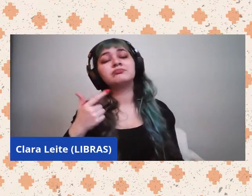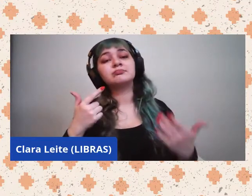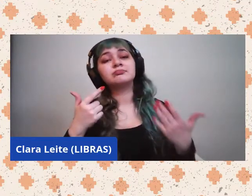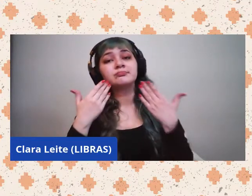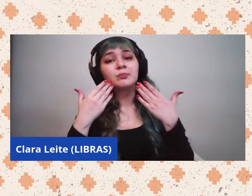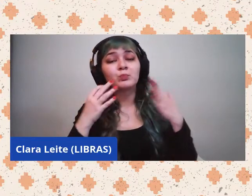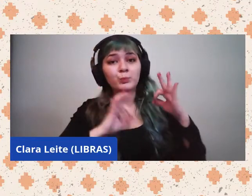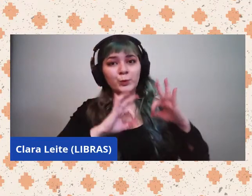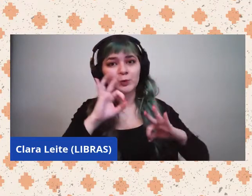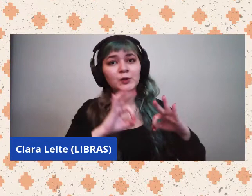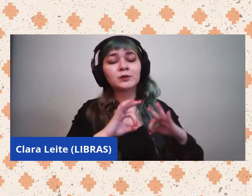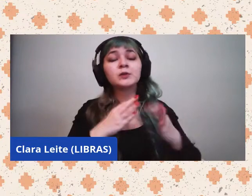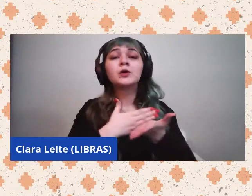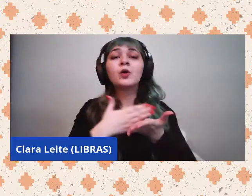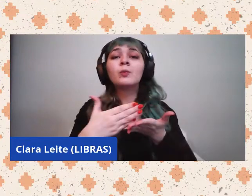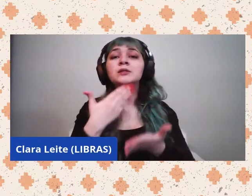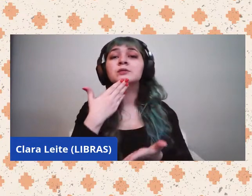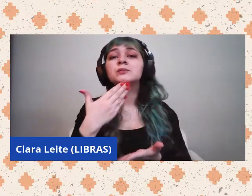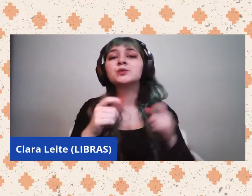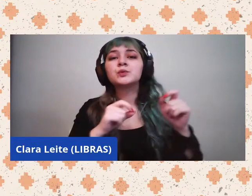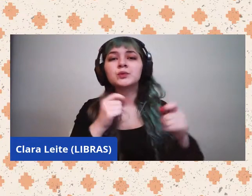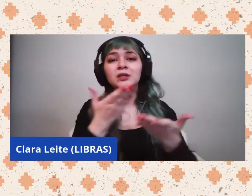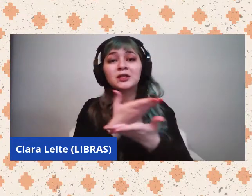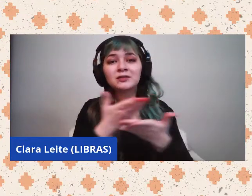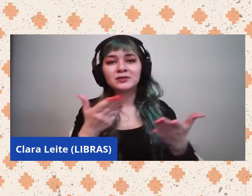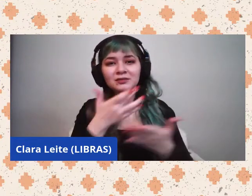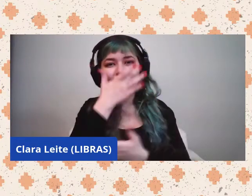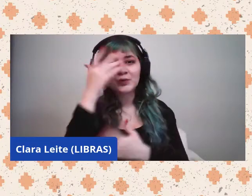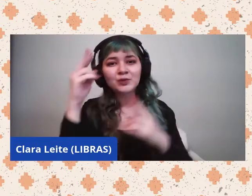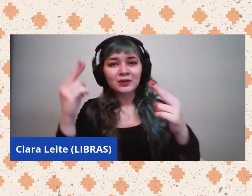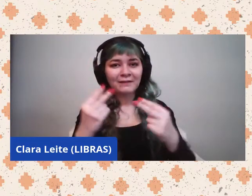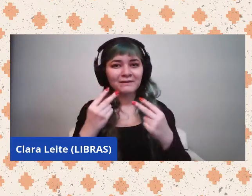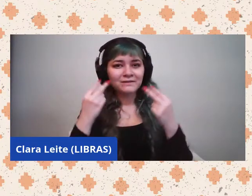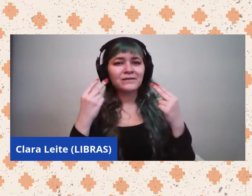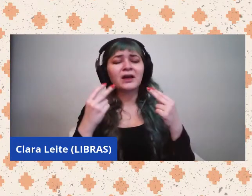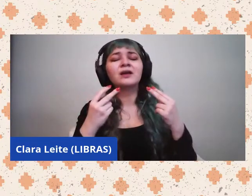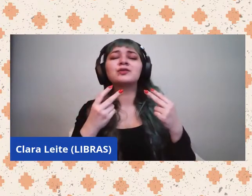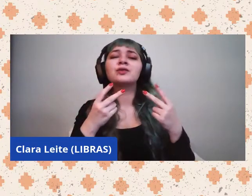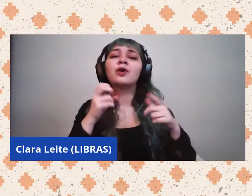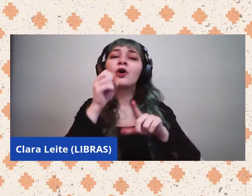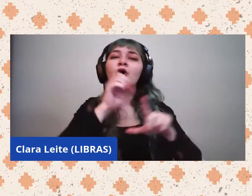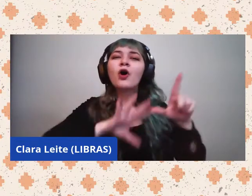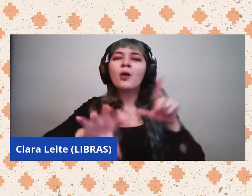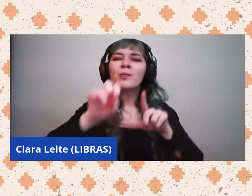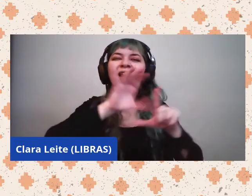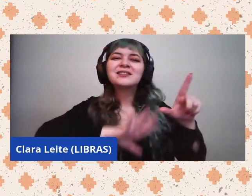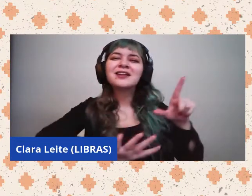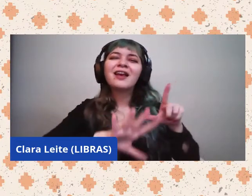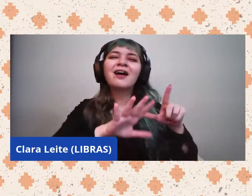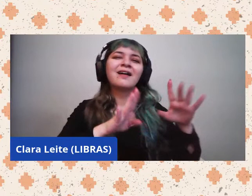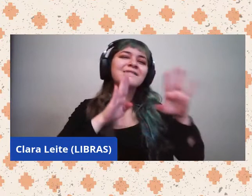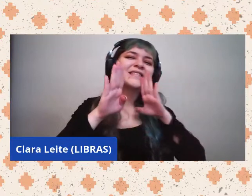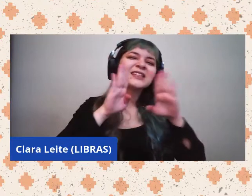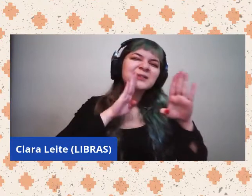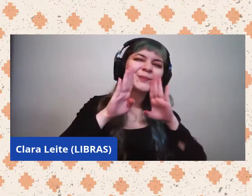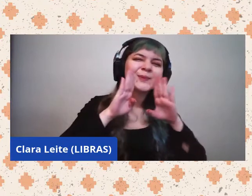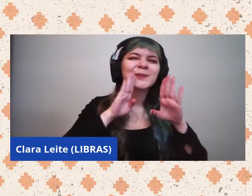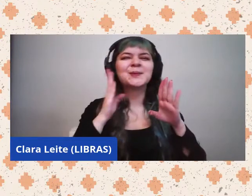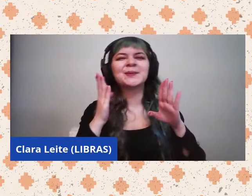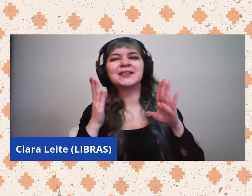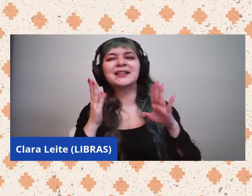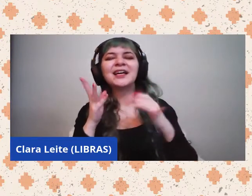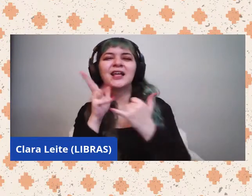já começa pedindo para que vocês que estão aí nos vendo possam compartilhar no Facebook,